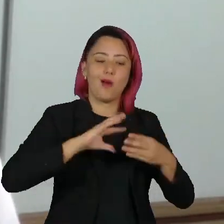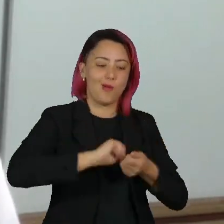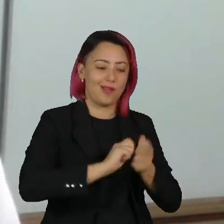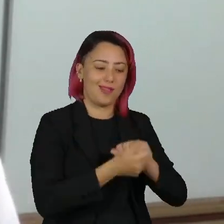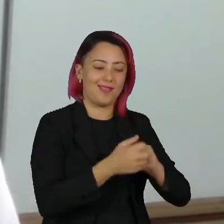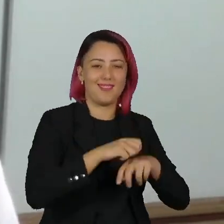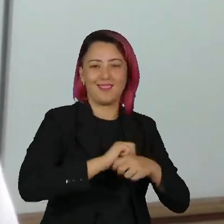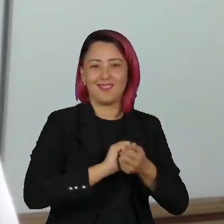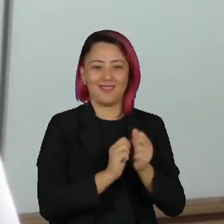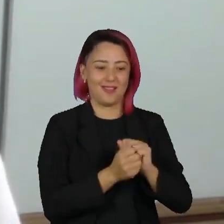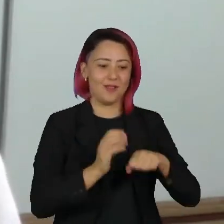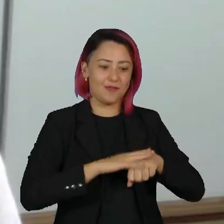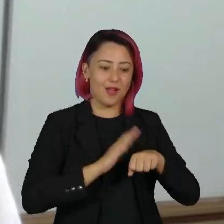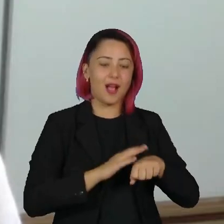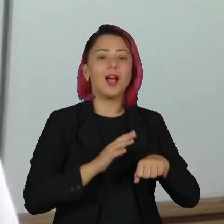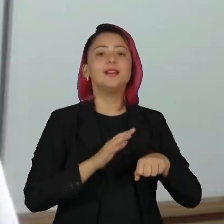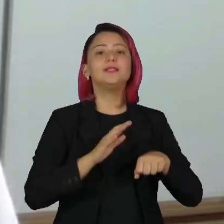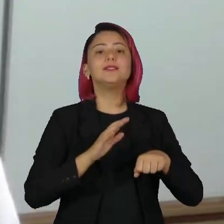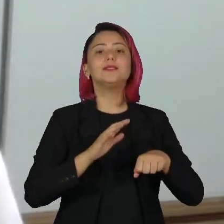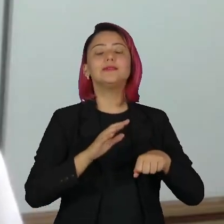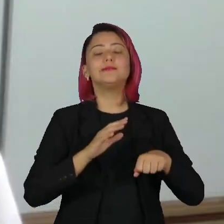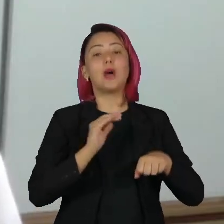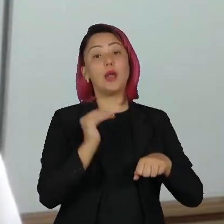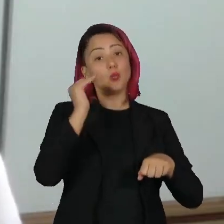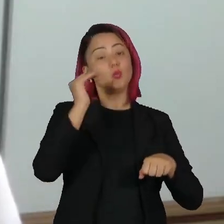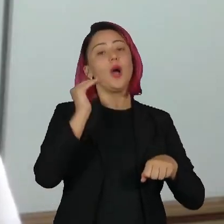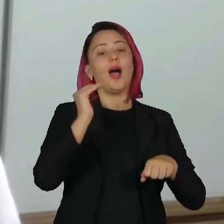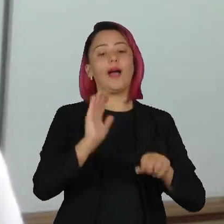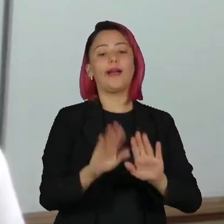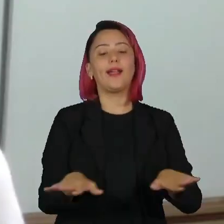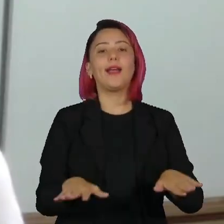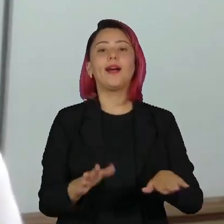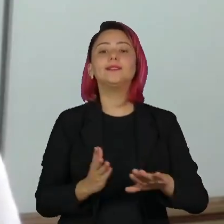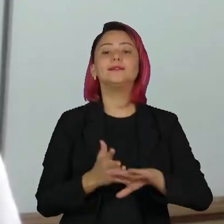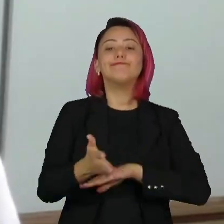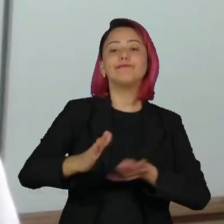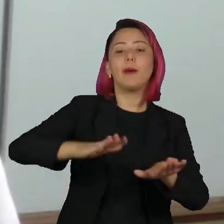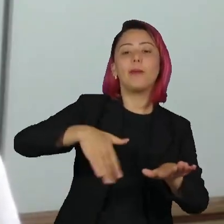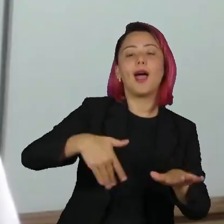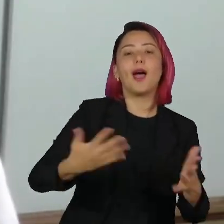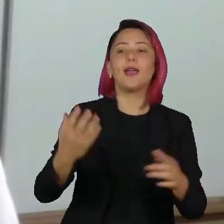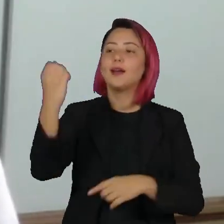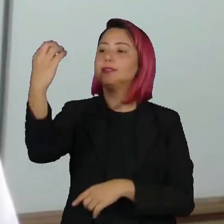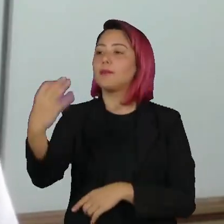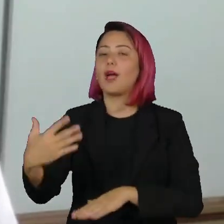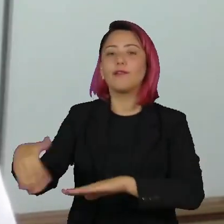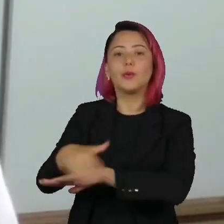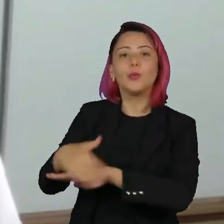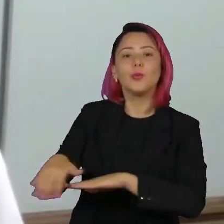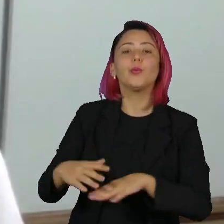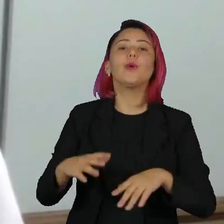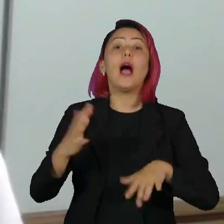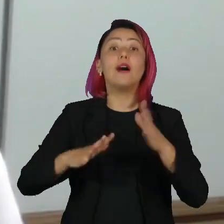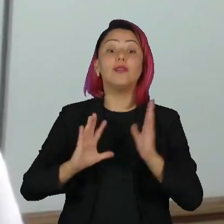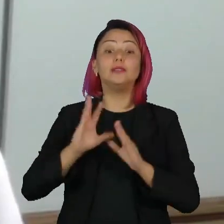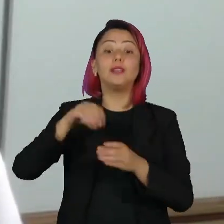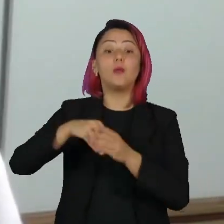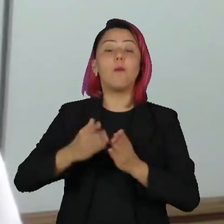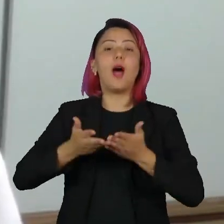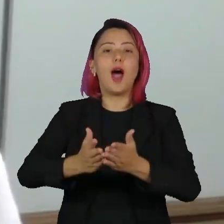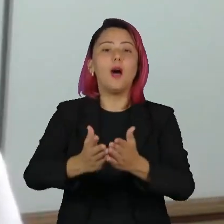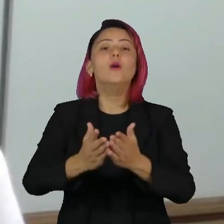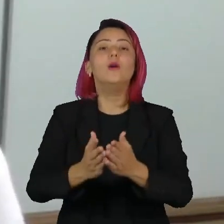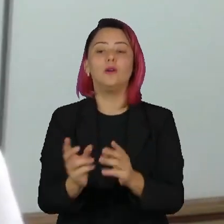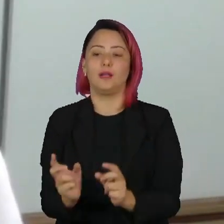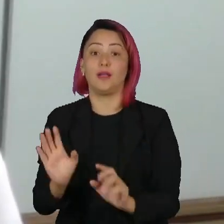crianças e adolescentes que vendem esses produtos nas praias, nos semáforos, nas embarcações. A